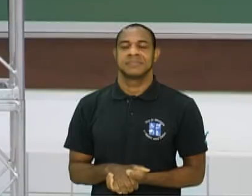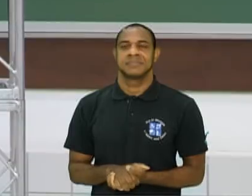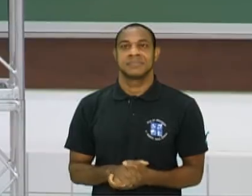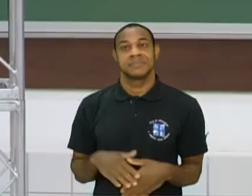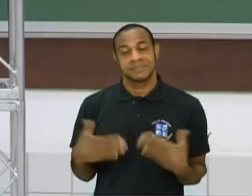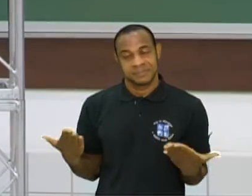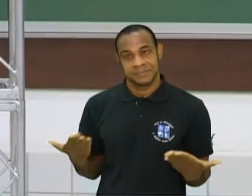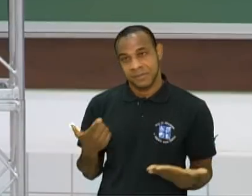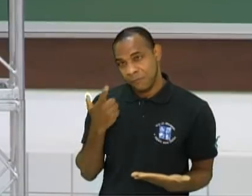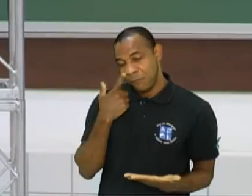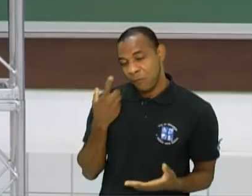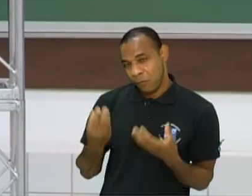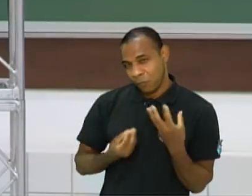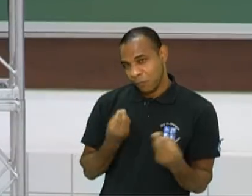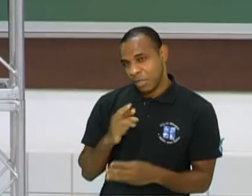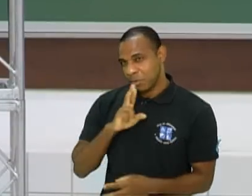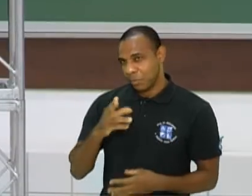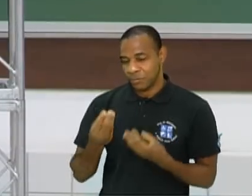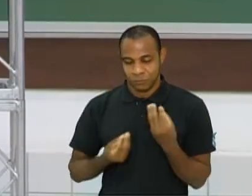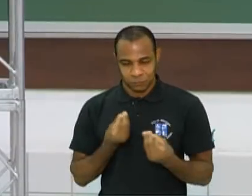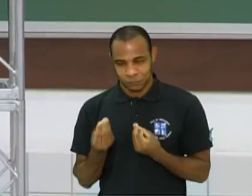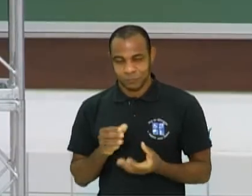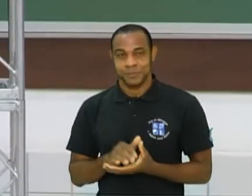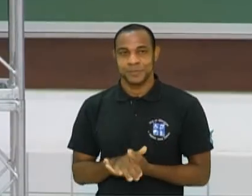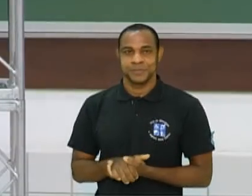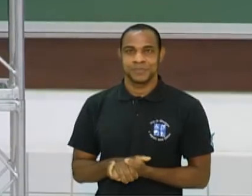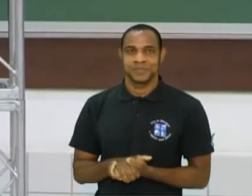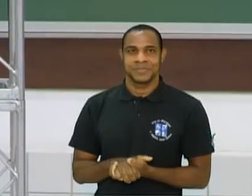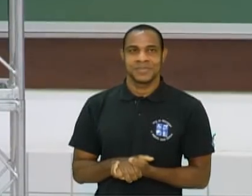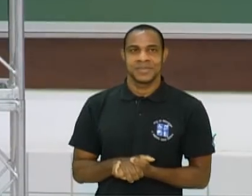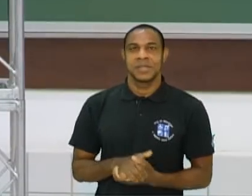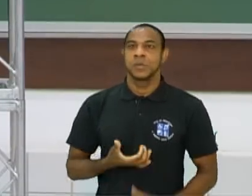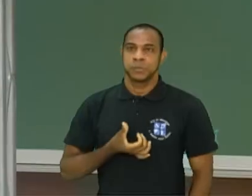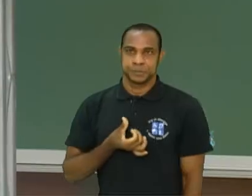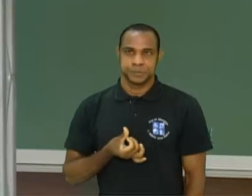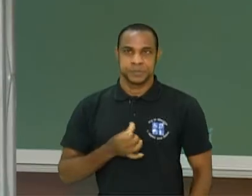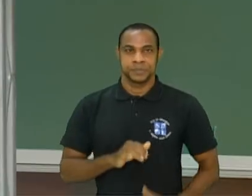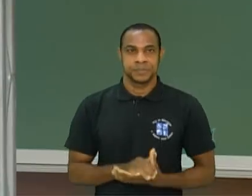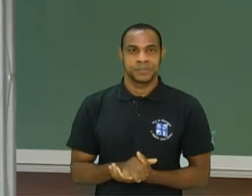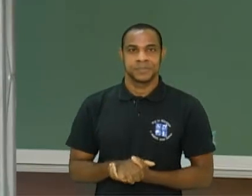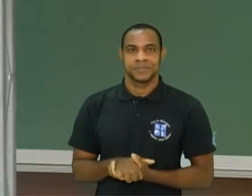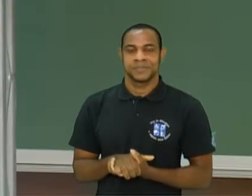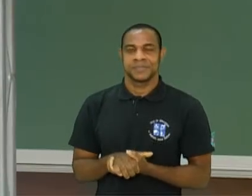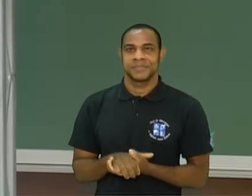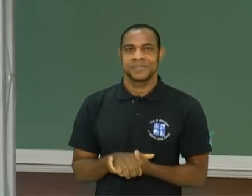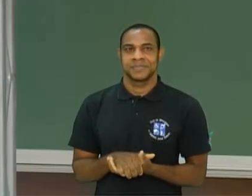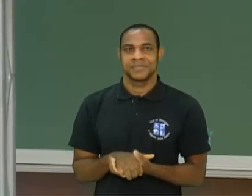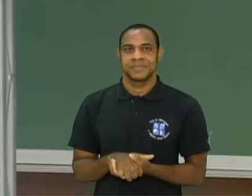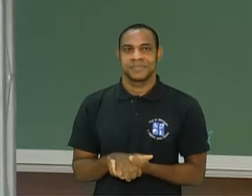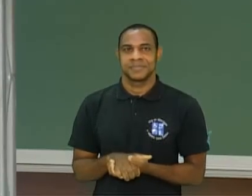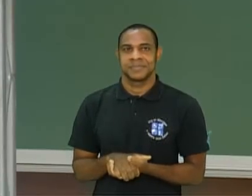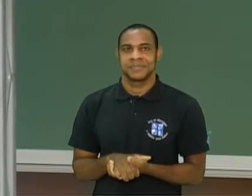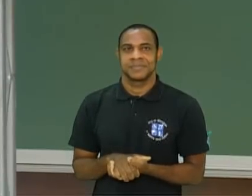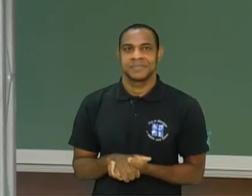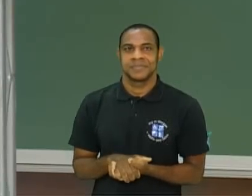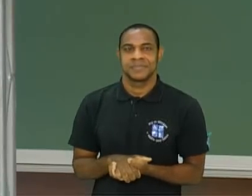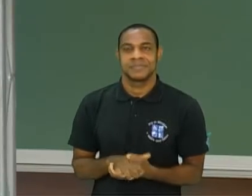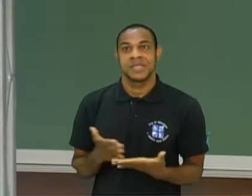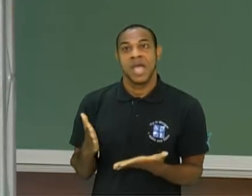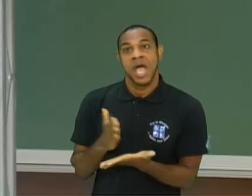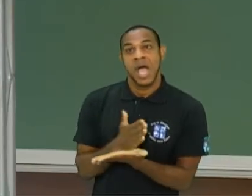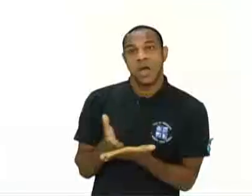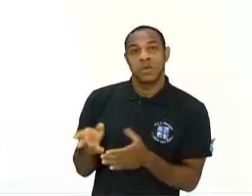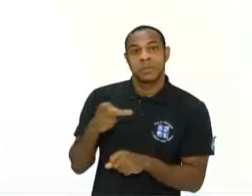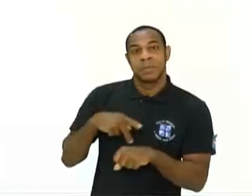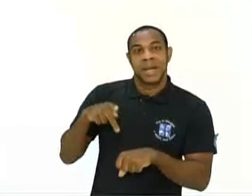E aí, vamos ver como que ficou a sua resposta, então? Número 6. In some Asian countries. Então, em alguns